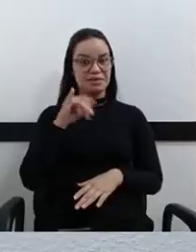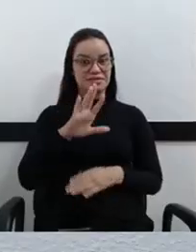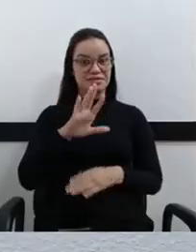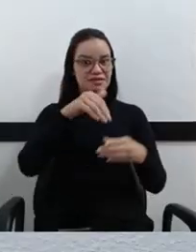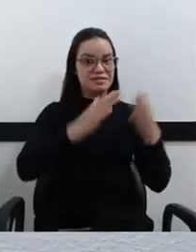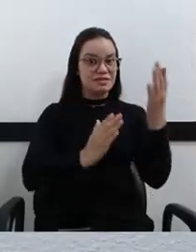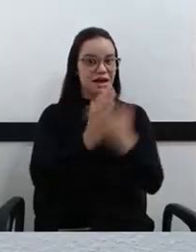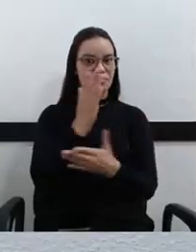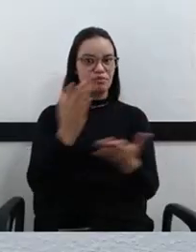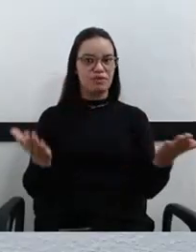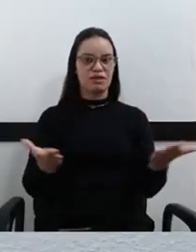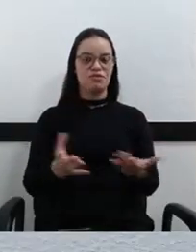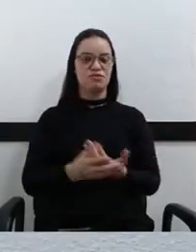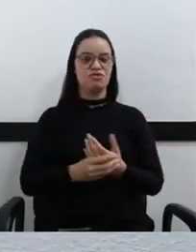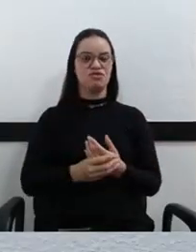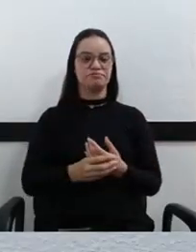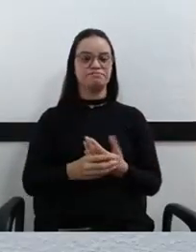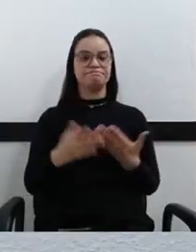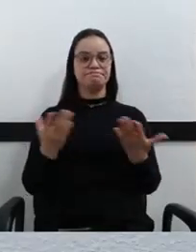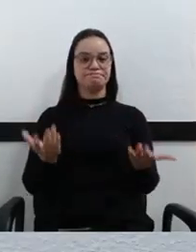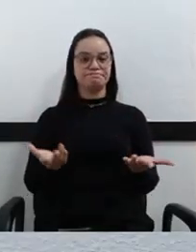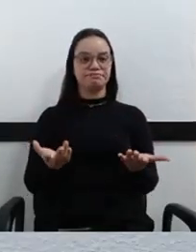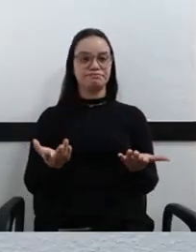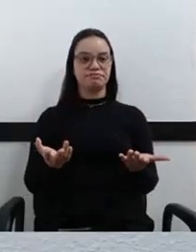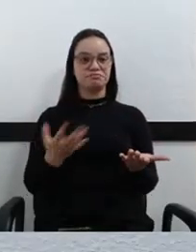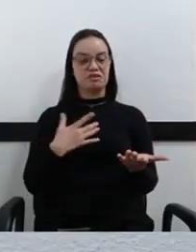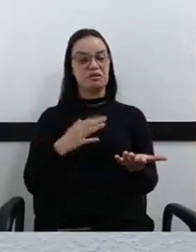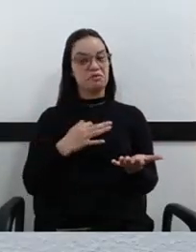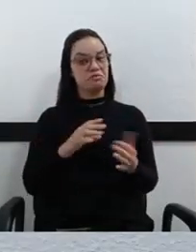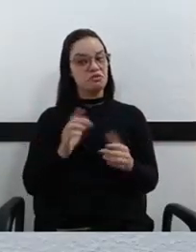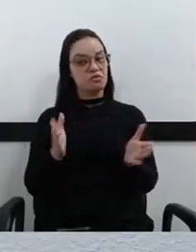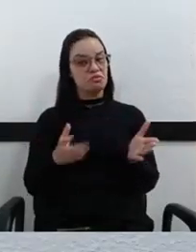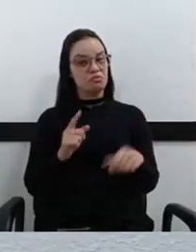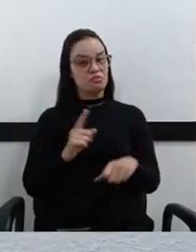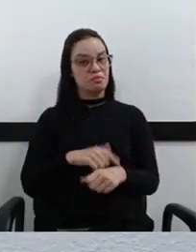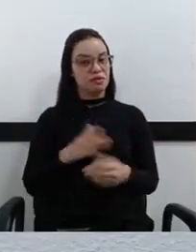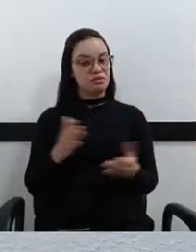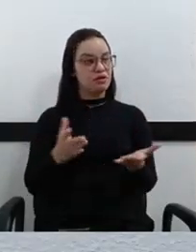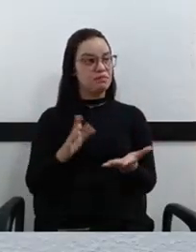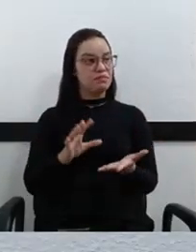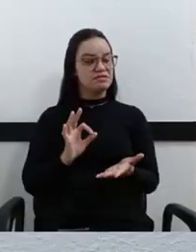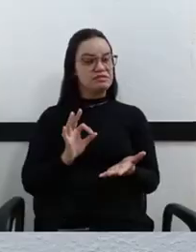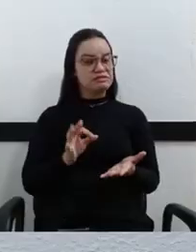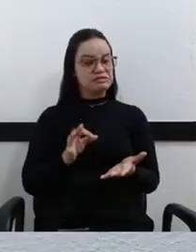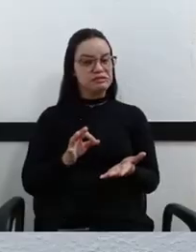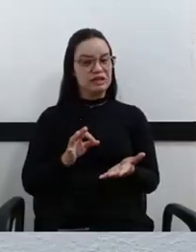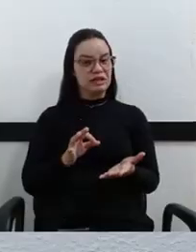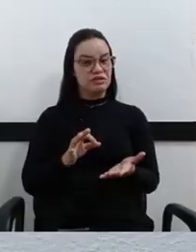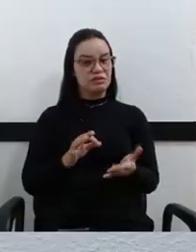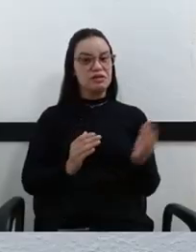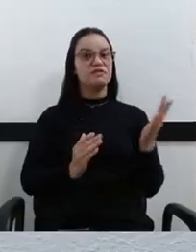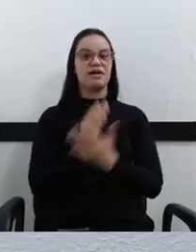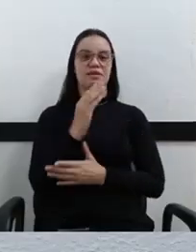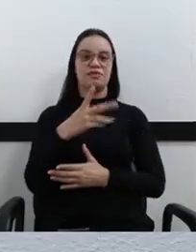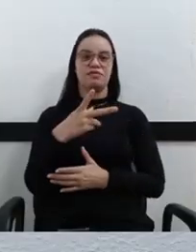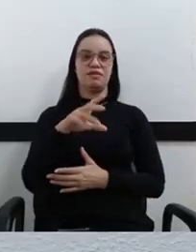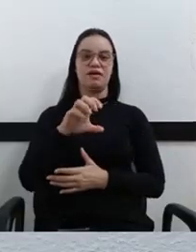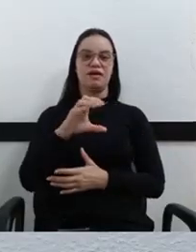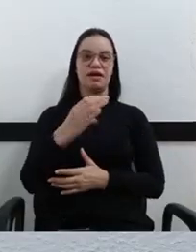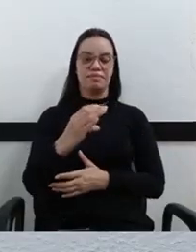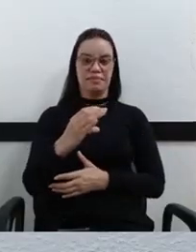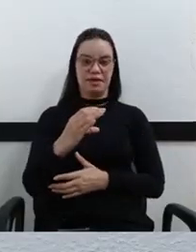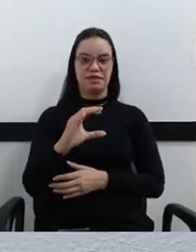neste momento, é mais provável que a PEC seja aprovada com